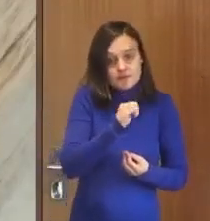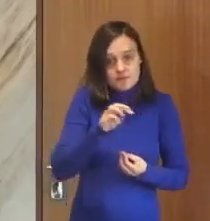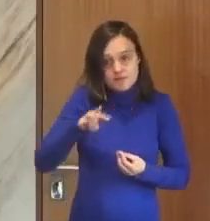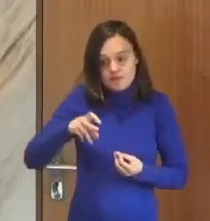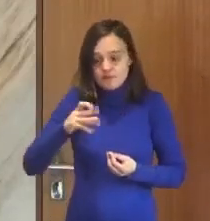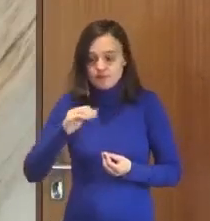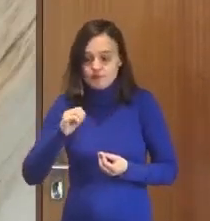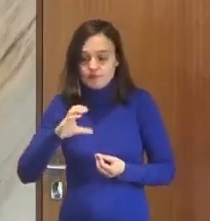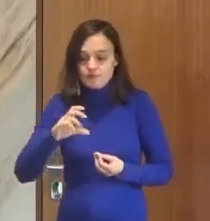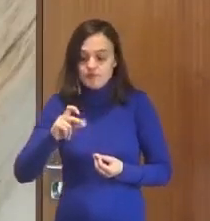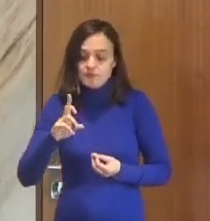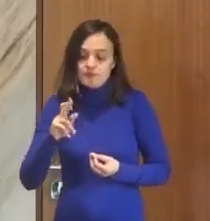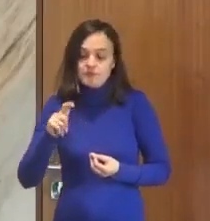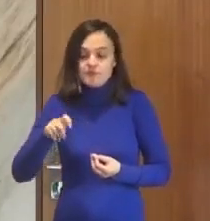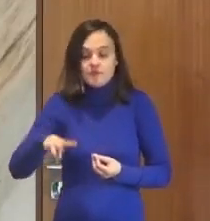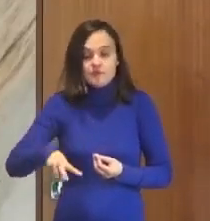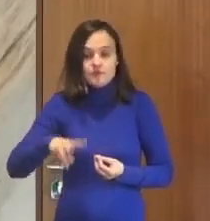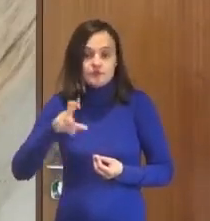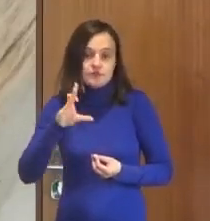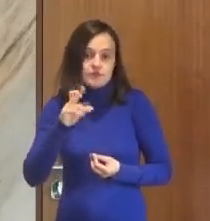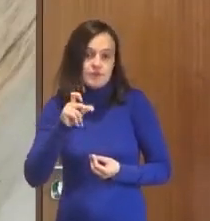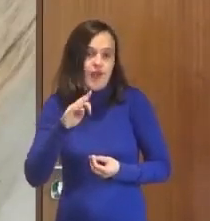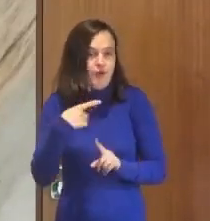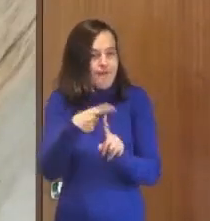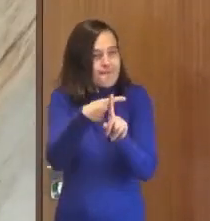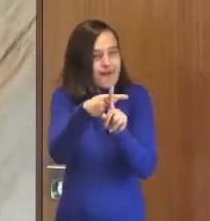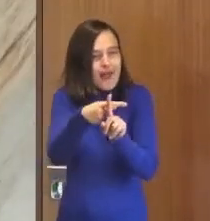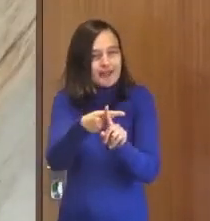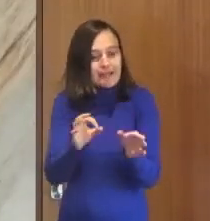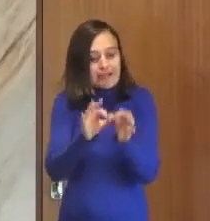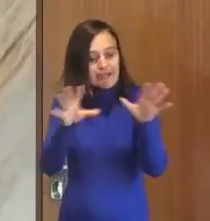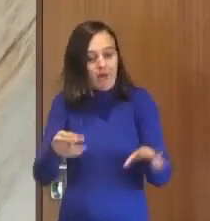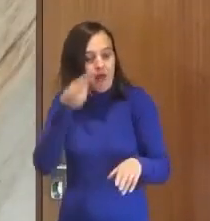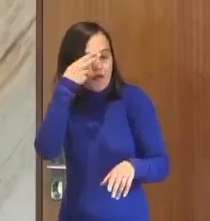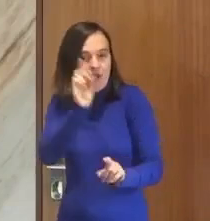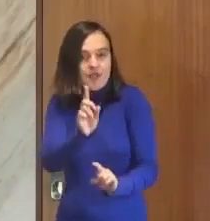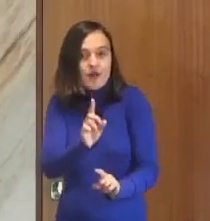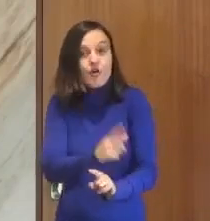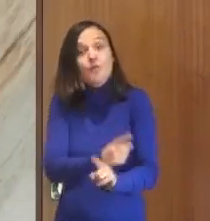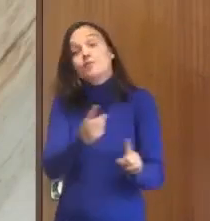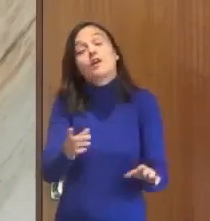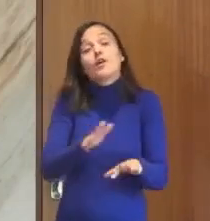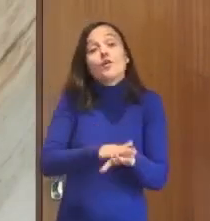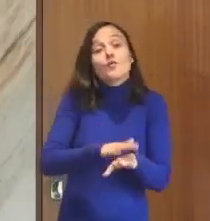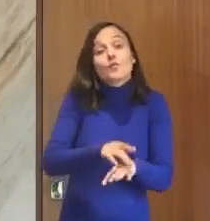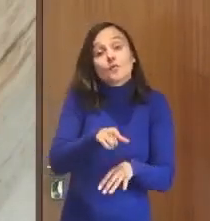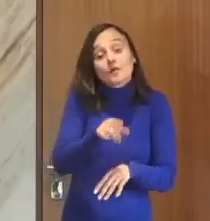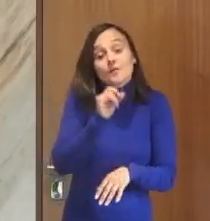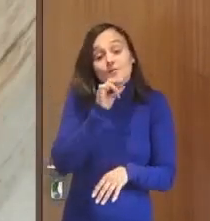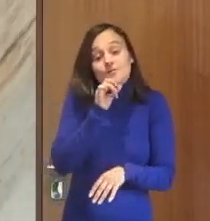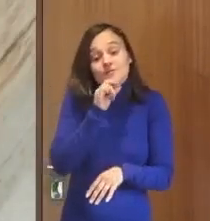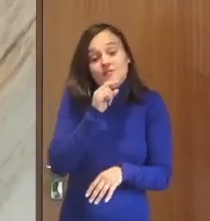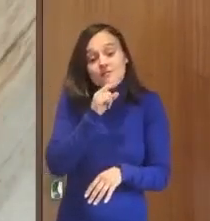grandeza, como foram para Luís Vaz de Camões, talvez devido até a estas